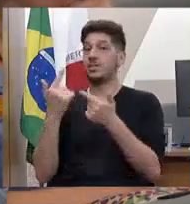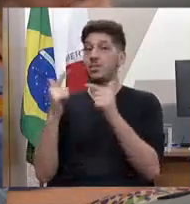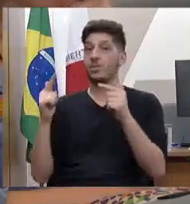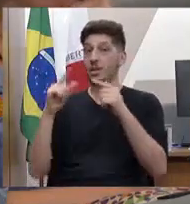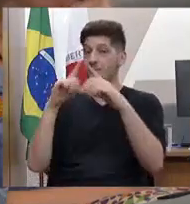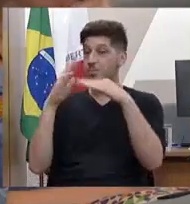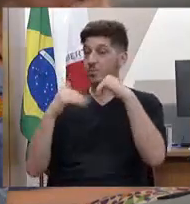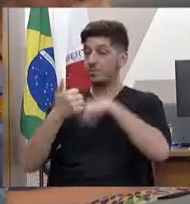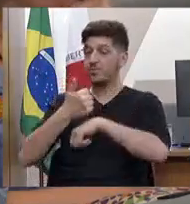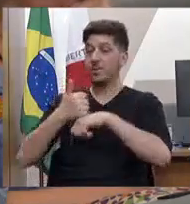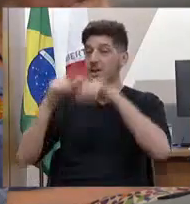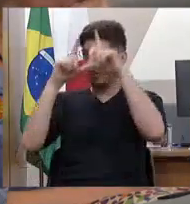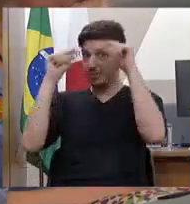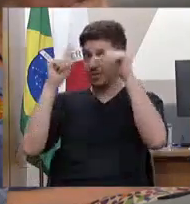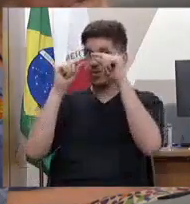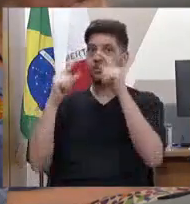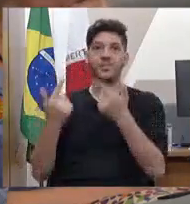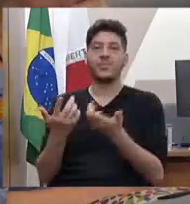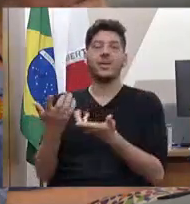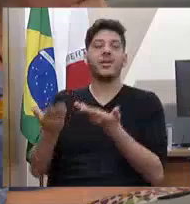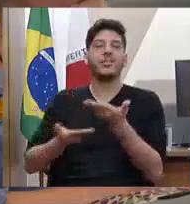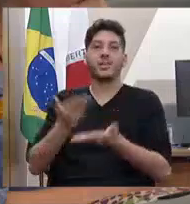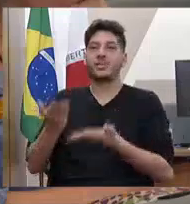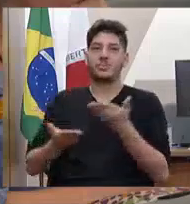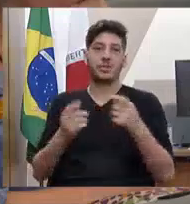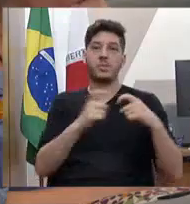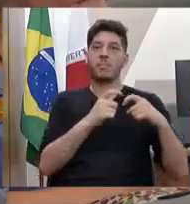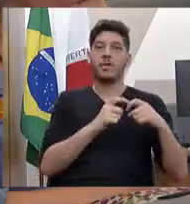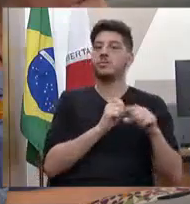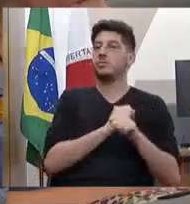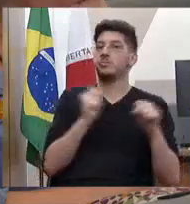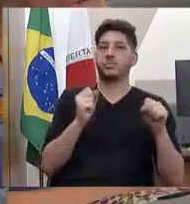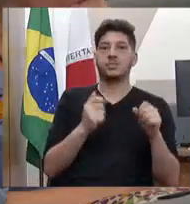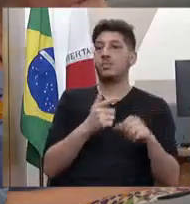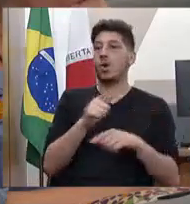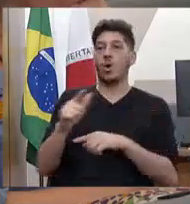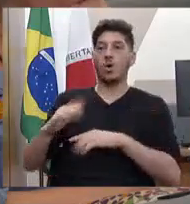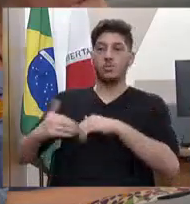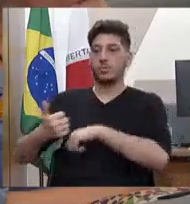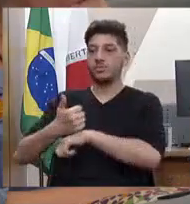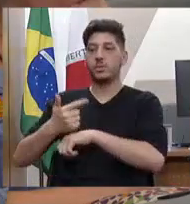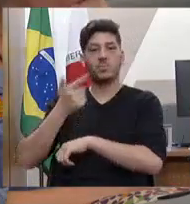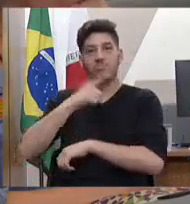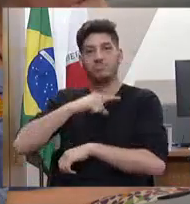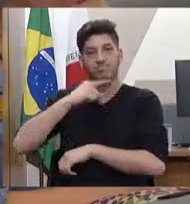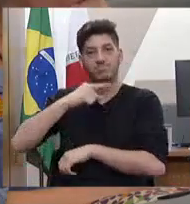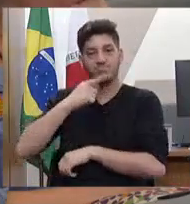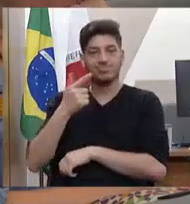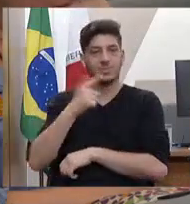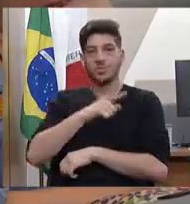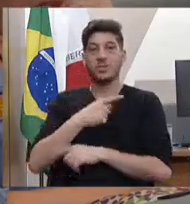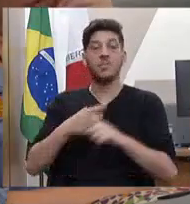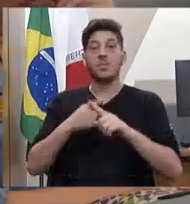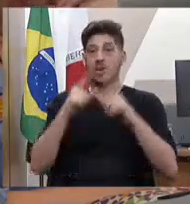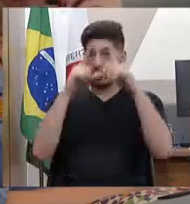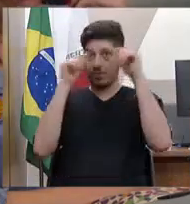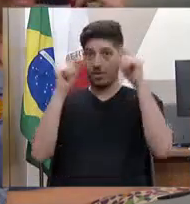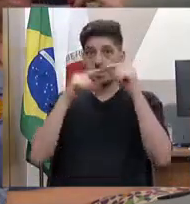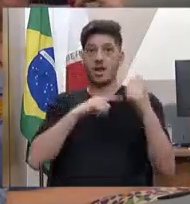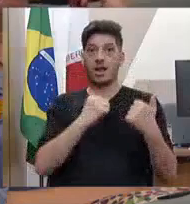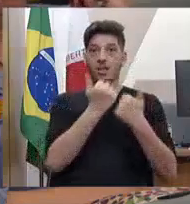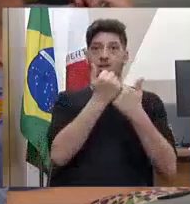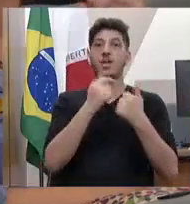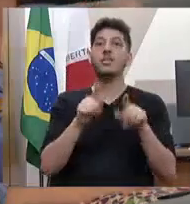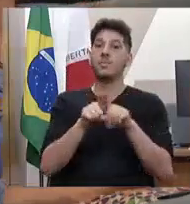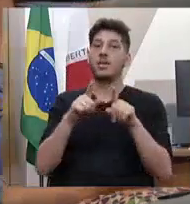tem atendimento o médico ele não atende os outros profissionais eles não atendem porque a enfermagem além da assistência ela presta